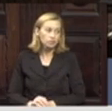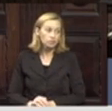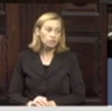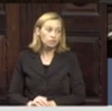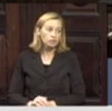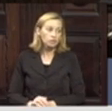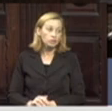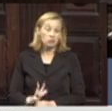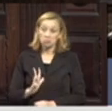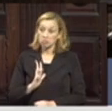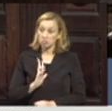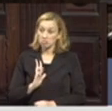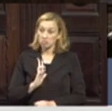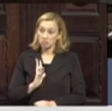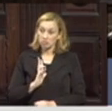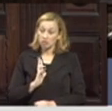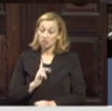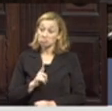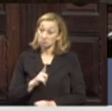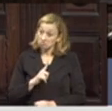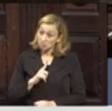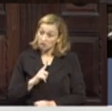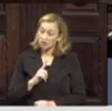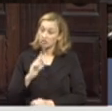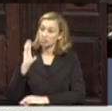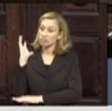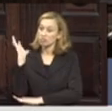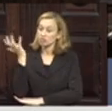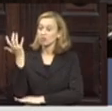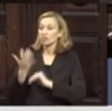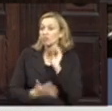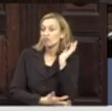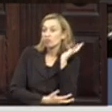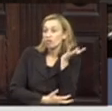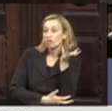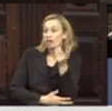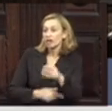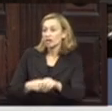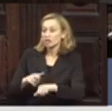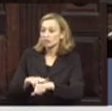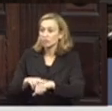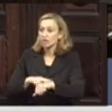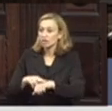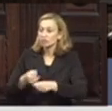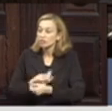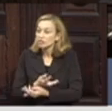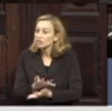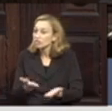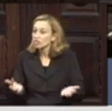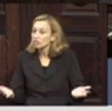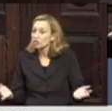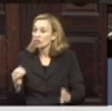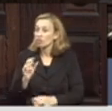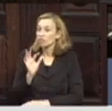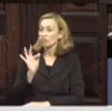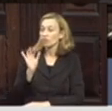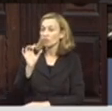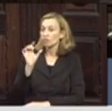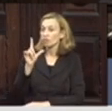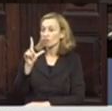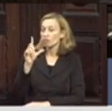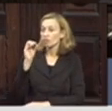a imprensa noticiou a possibilidade de um caso de febre amarela urbana em São Bernardo do Campo.